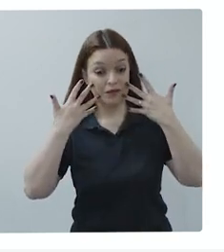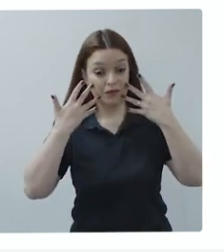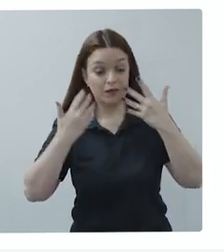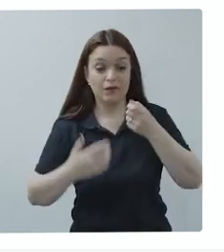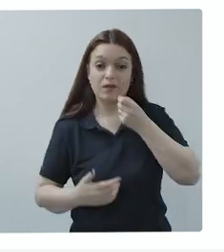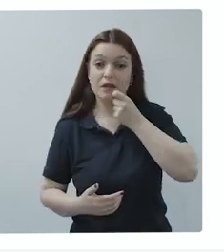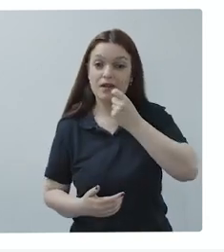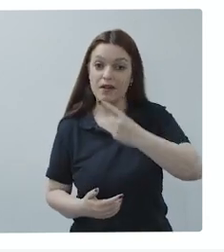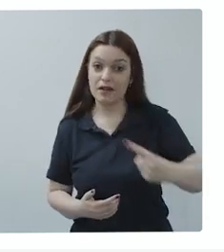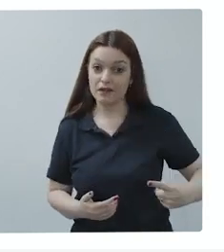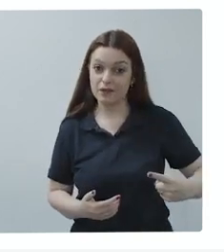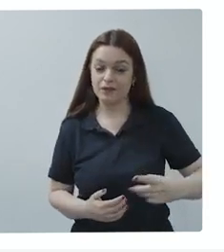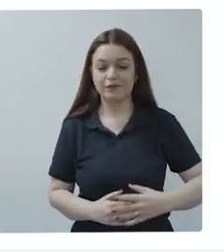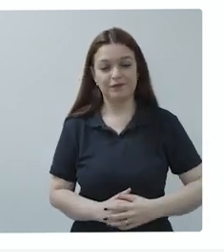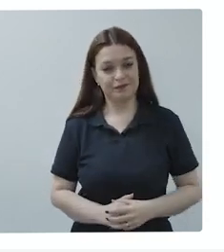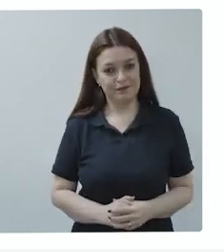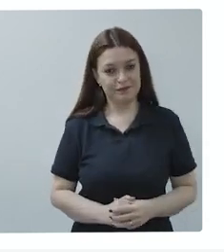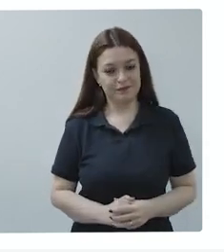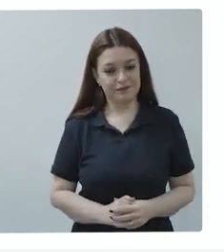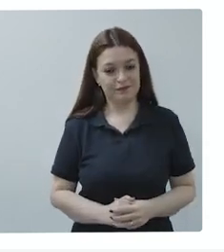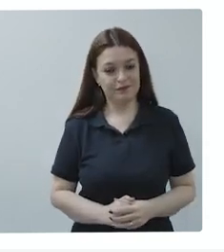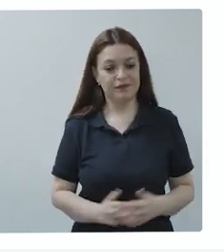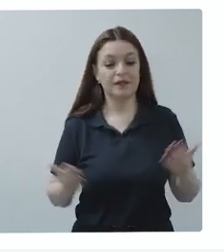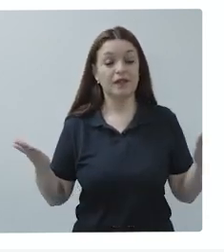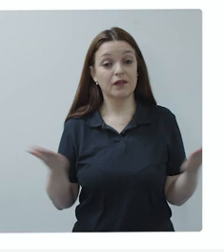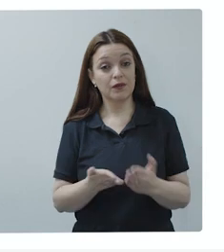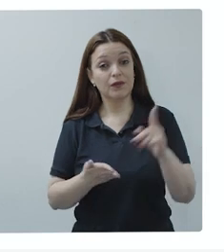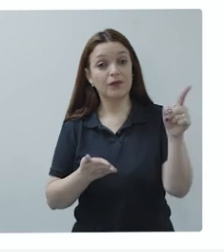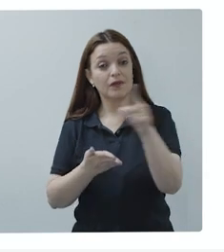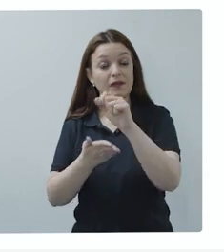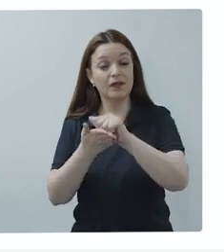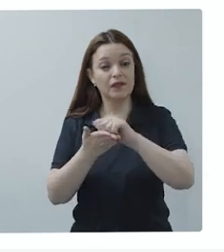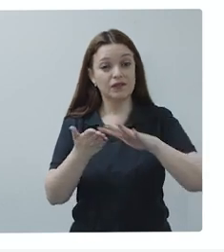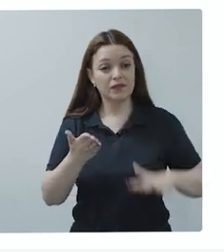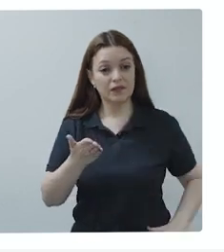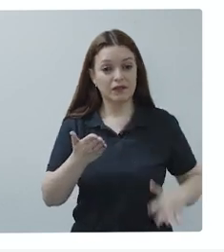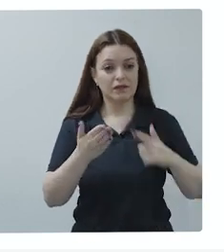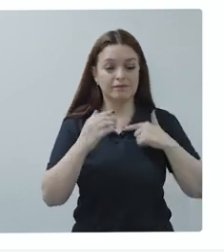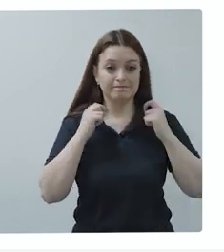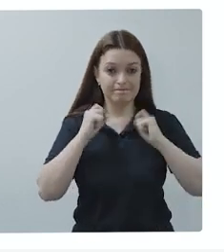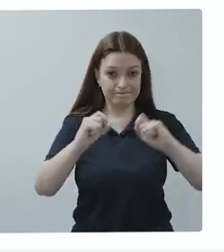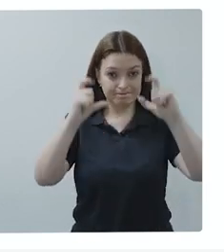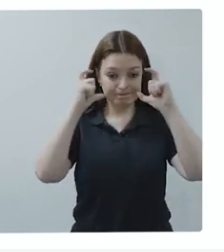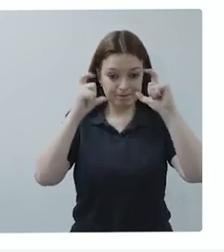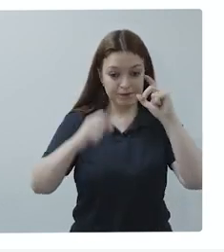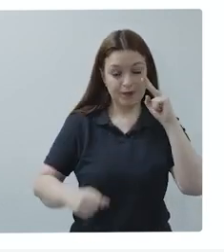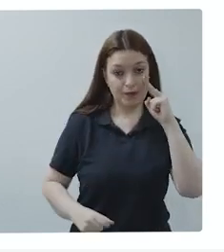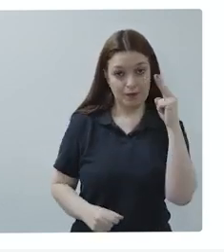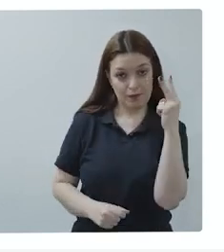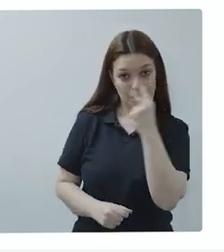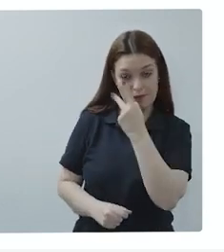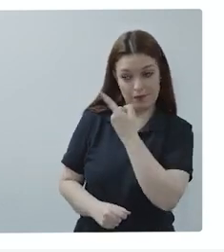rato. Então, agora vamos para a atividade. Prestem bastante atenção. Olhem lá.